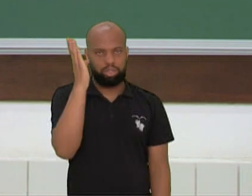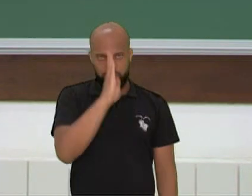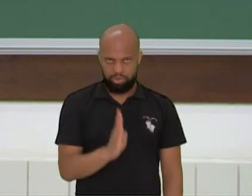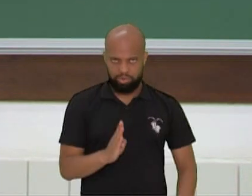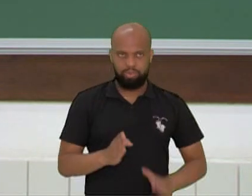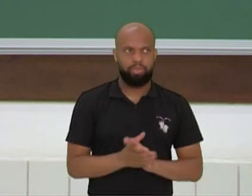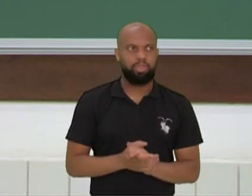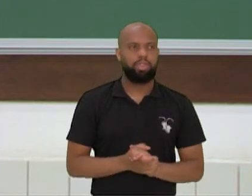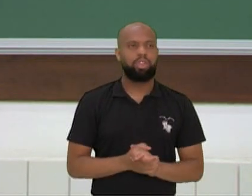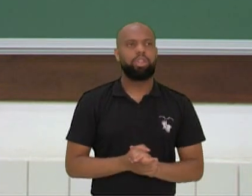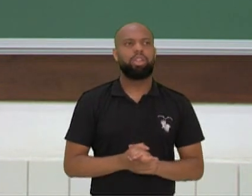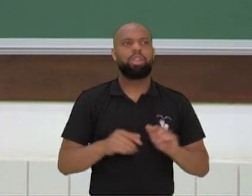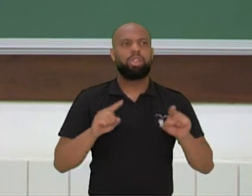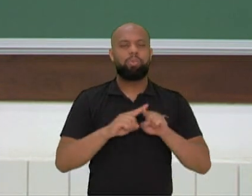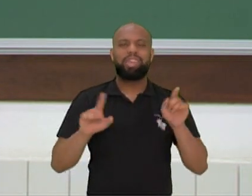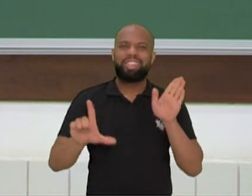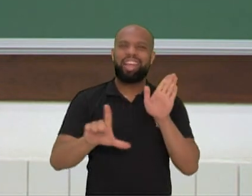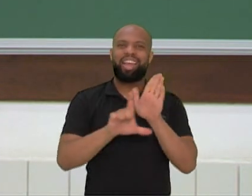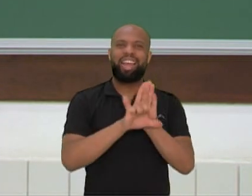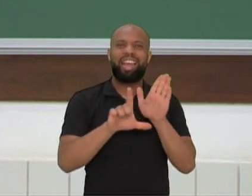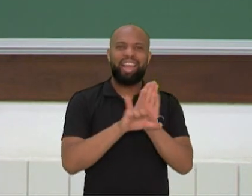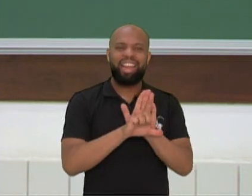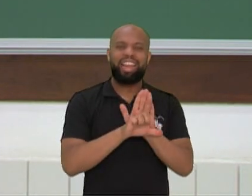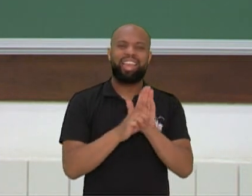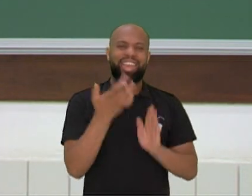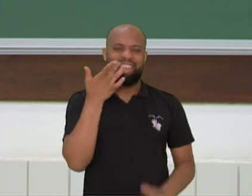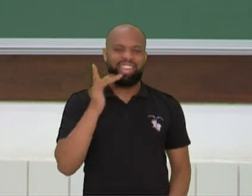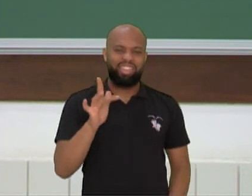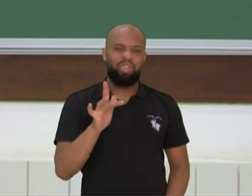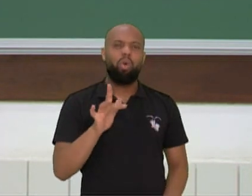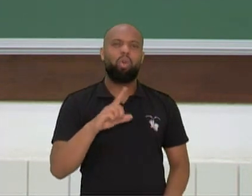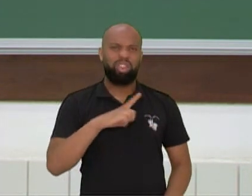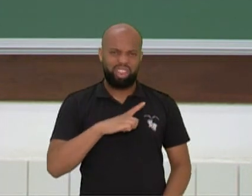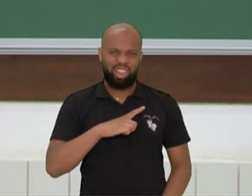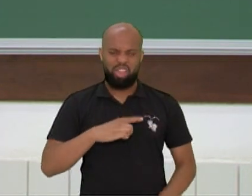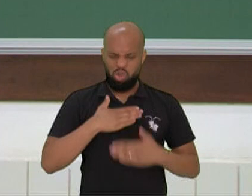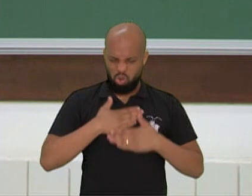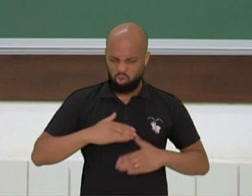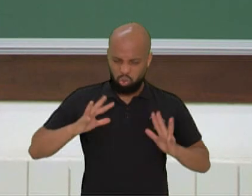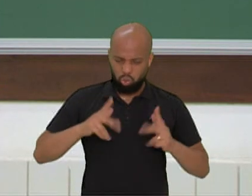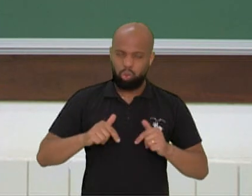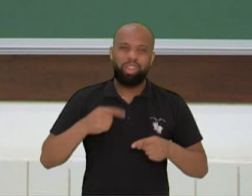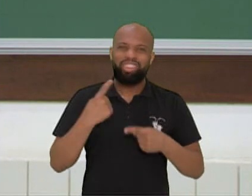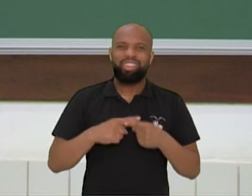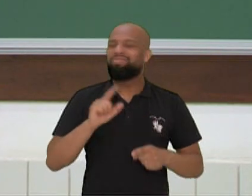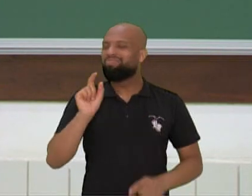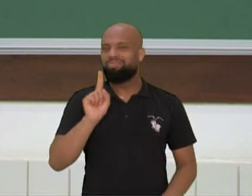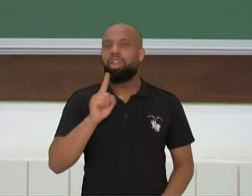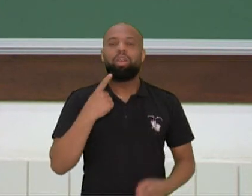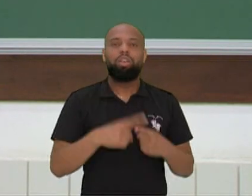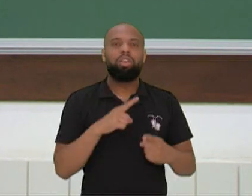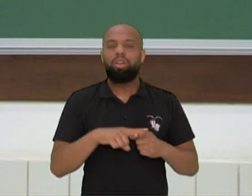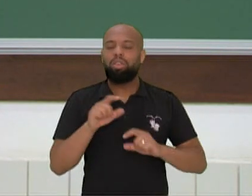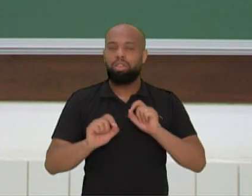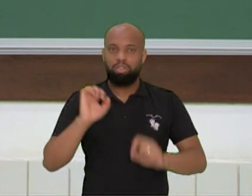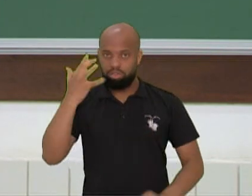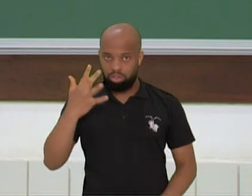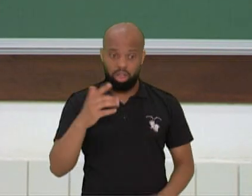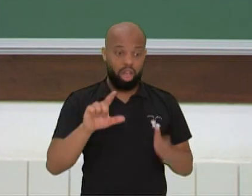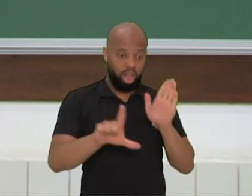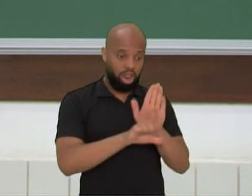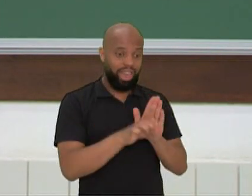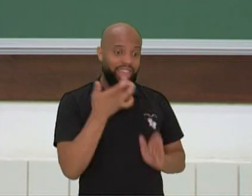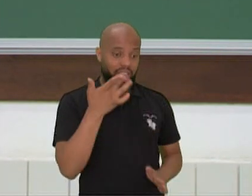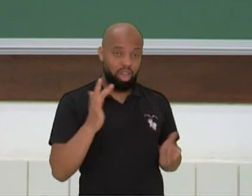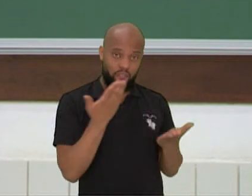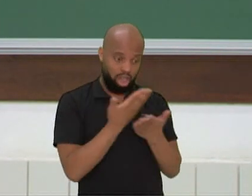Brasil. Mas vamos lembrar que a Lei Áurea também não agradou a todos. Por um lado, a Lei Áurea encerrava o trabalho escravo no Brasil, o que é